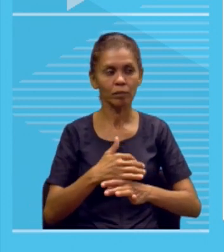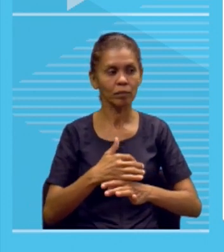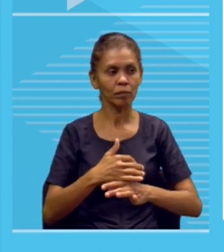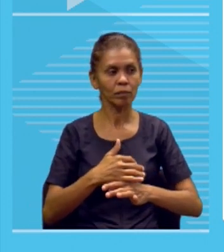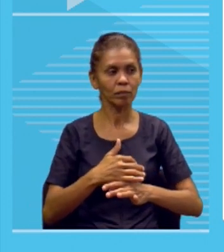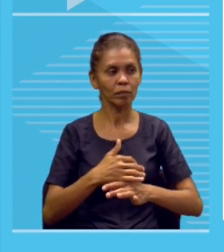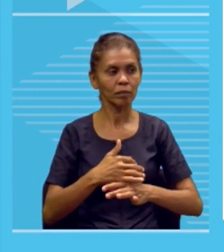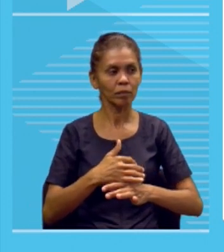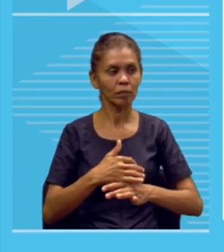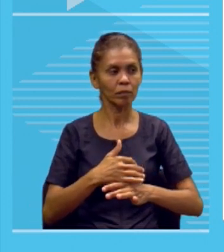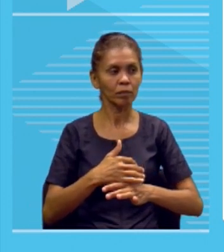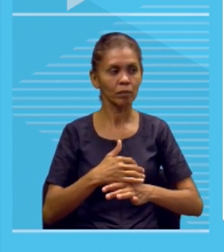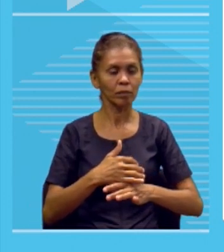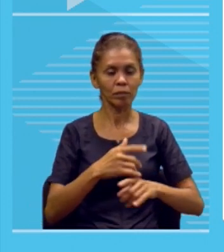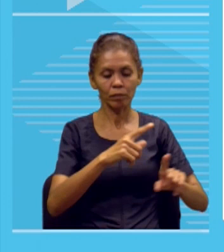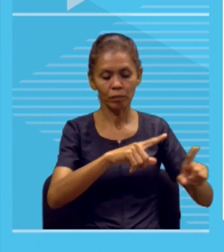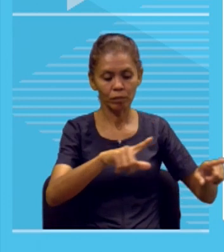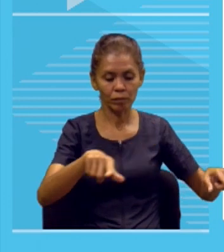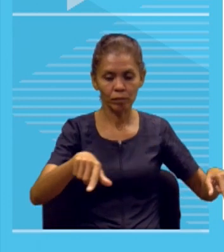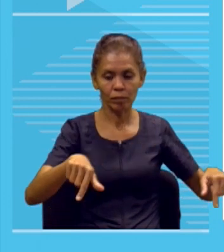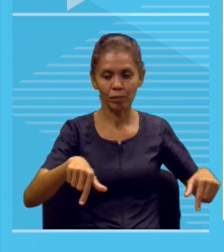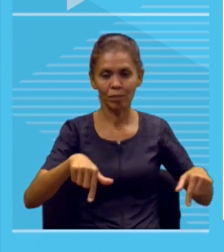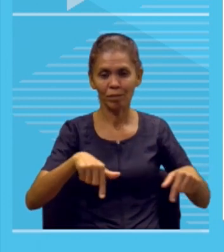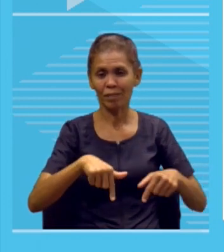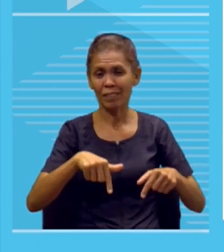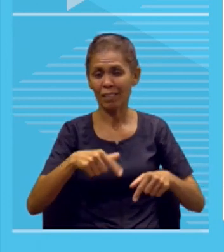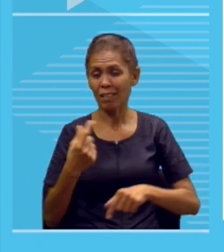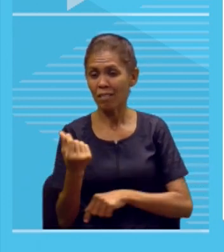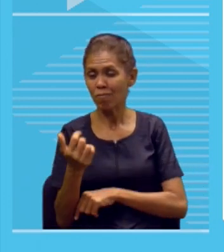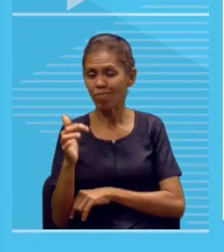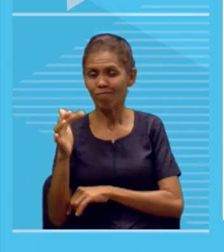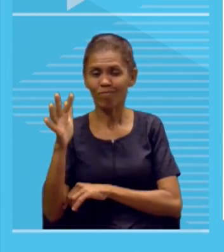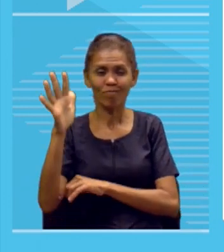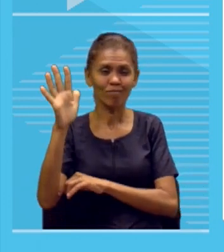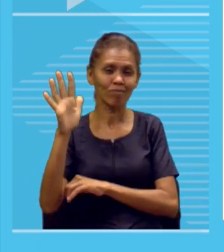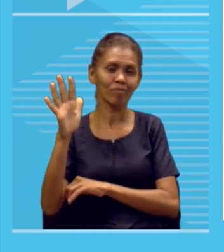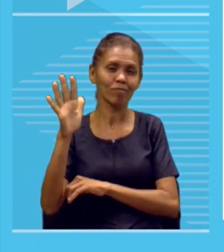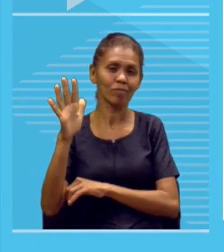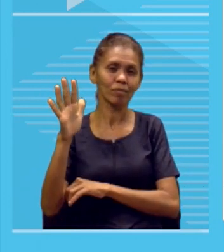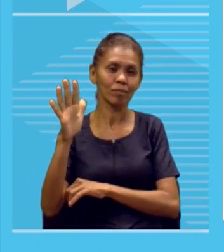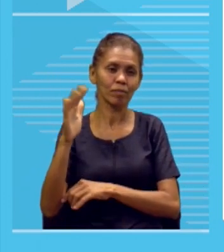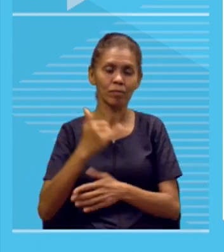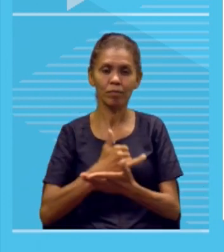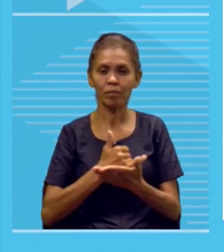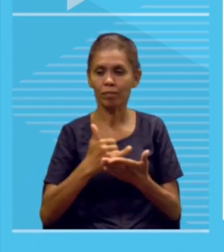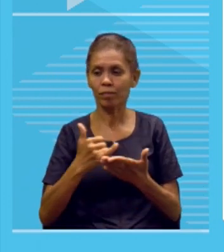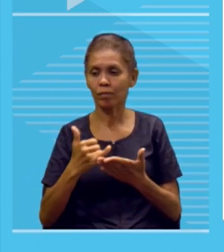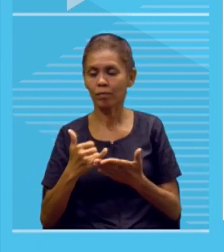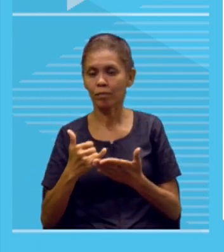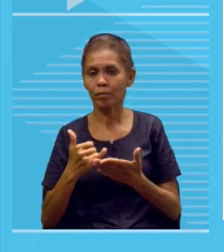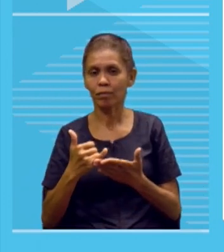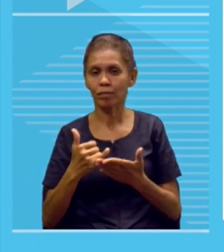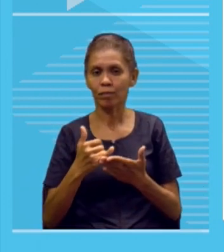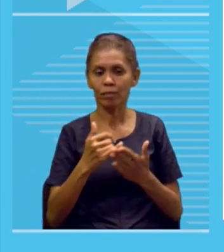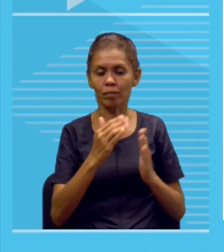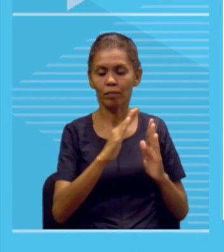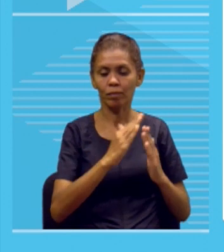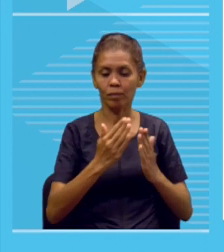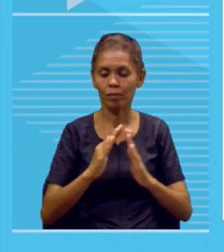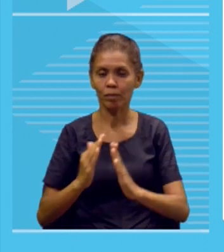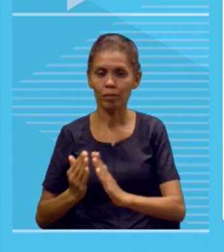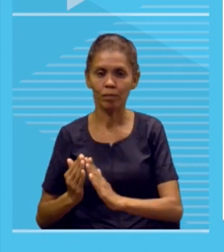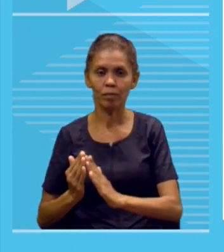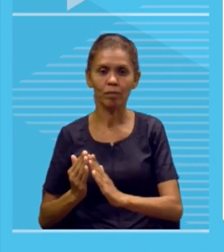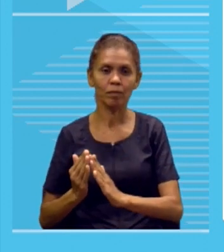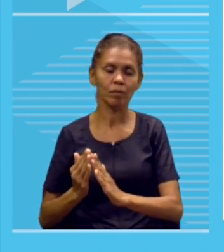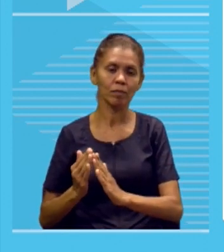quadrado mais caro é no centro. É por isso que a tendência, né, do início das favelizações, né, da